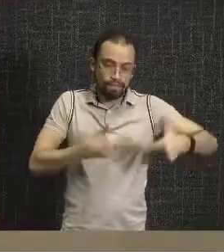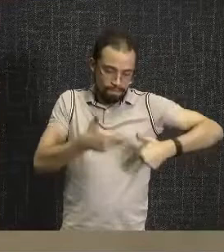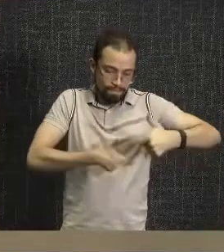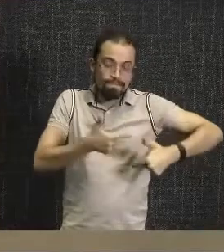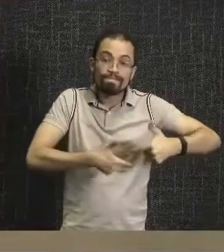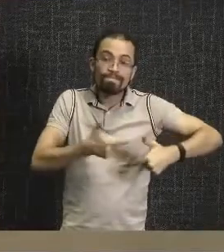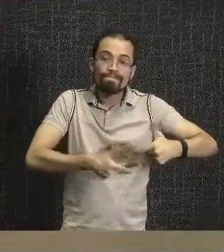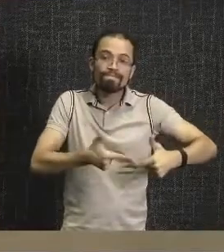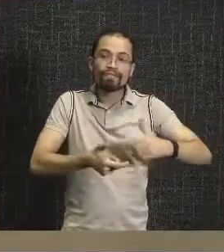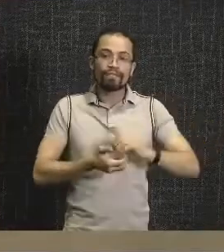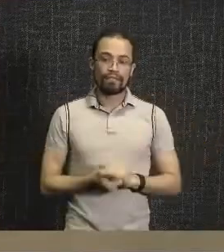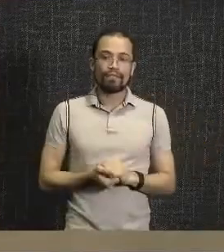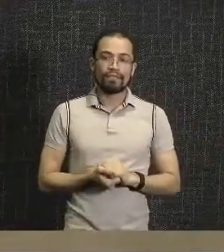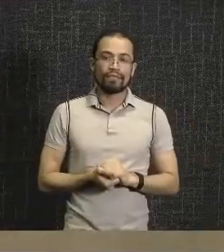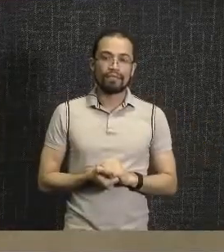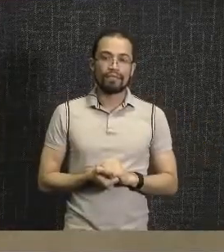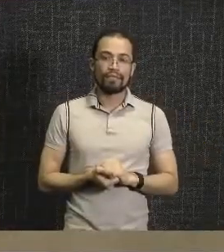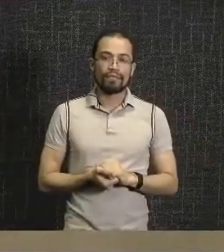produtividade.